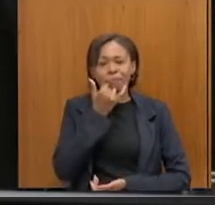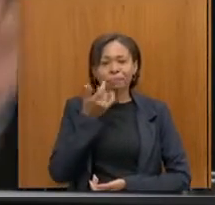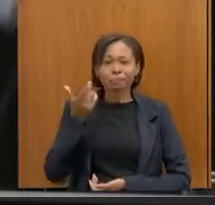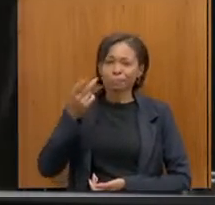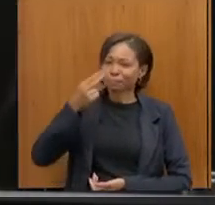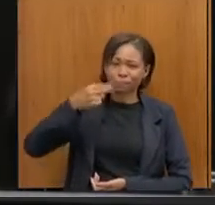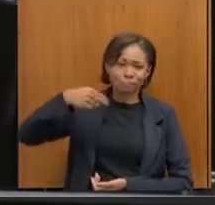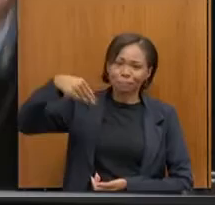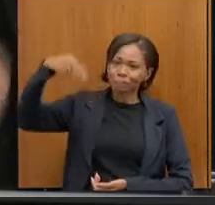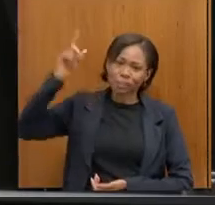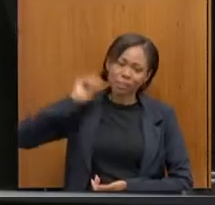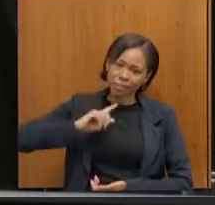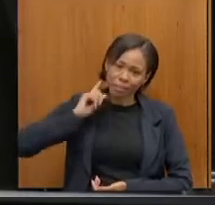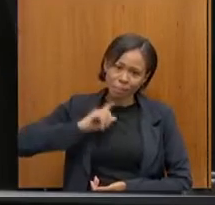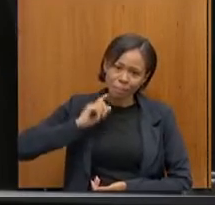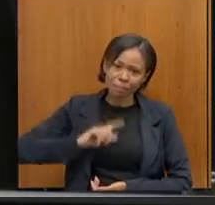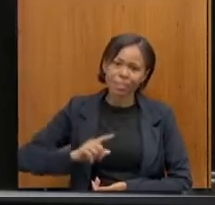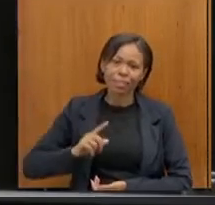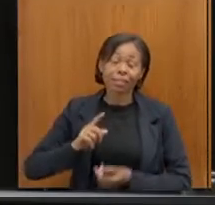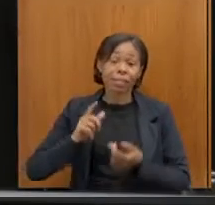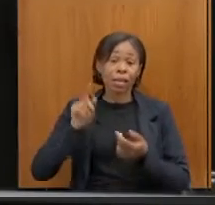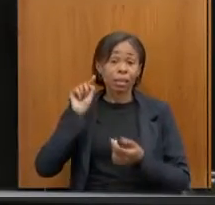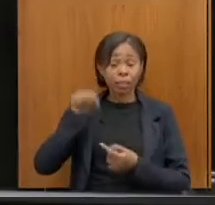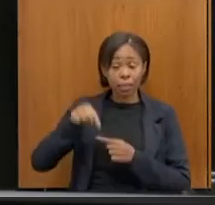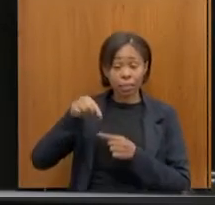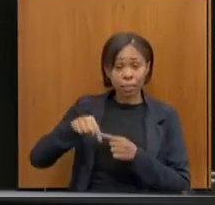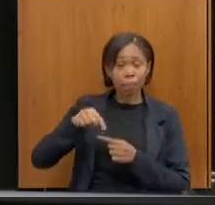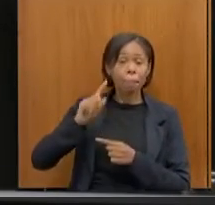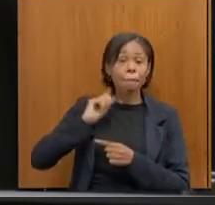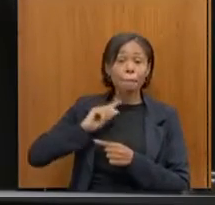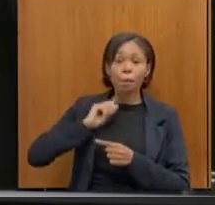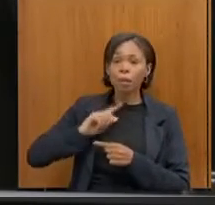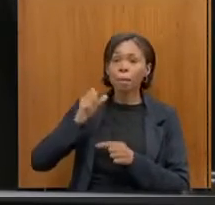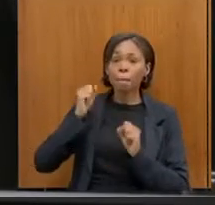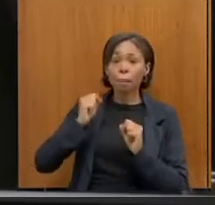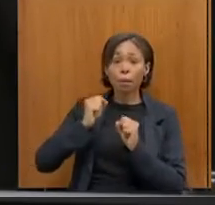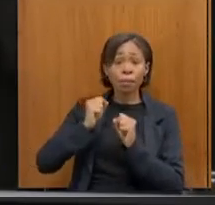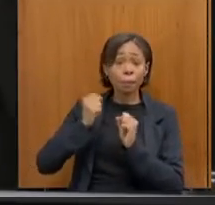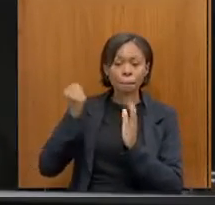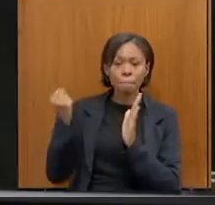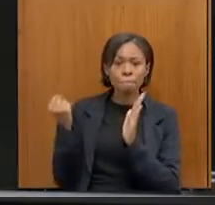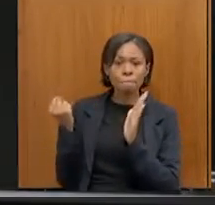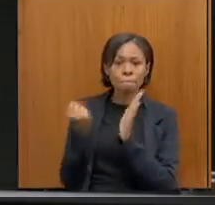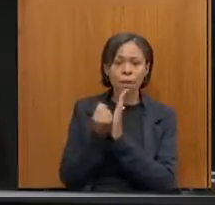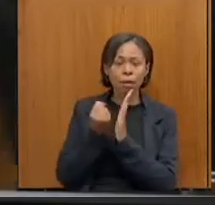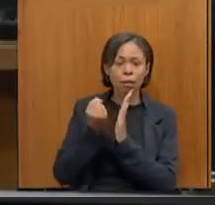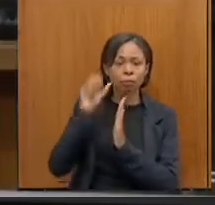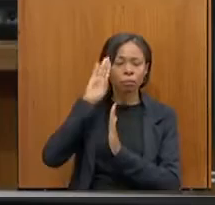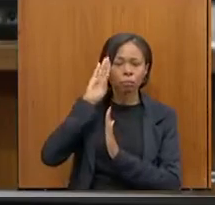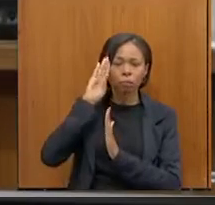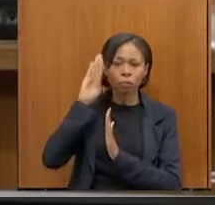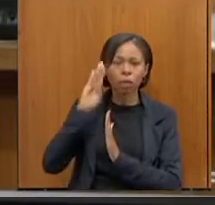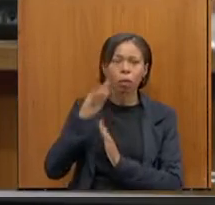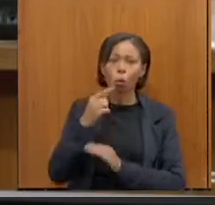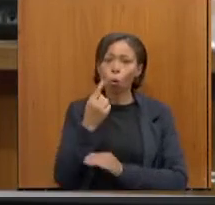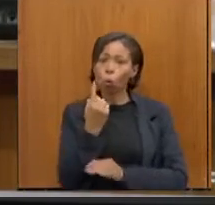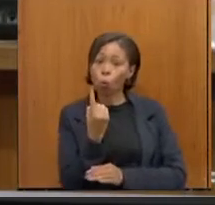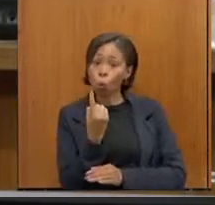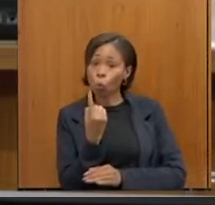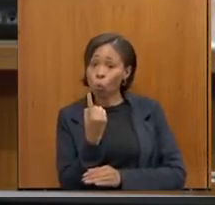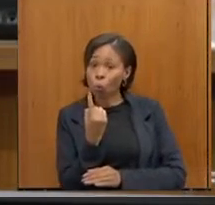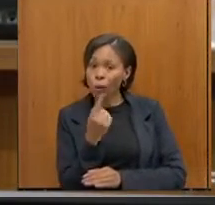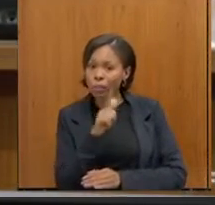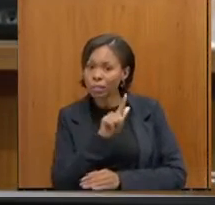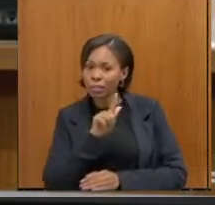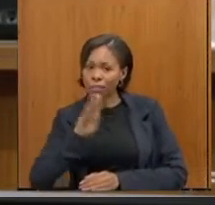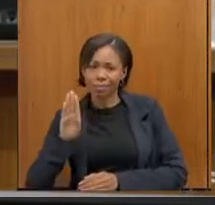norte de Minas Minas Gerais pode-se atingir a marca Histórica de não giga nas de 8 com 1gb já somos o